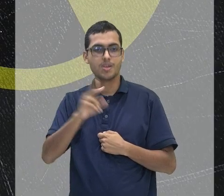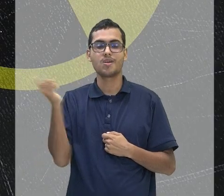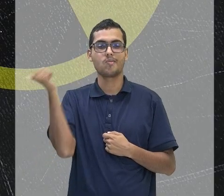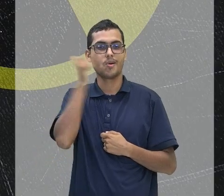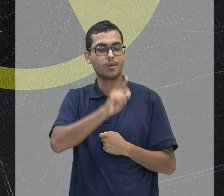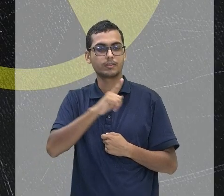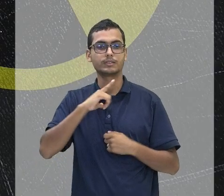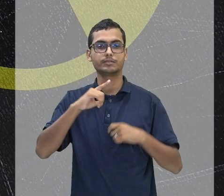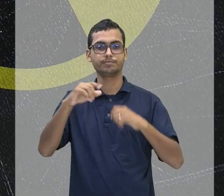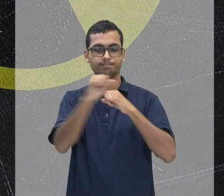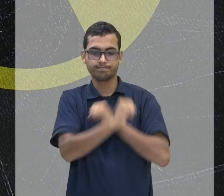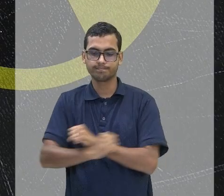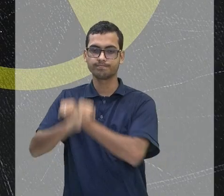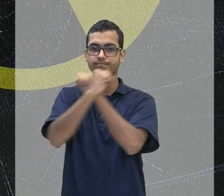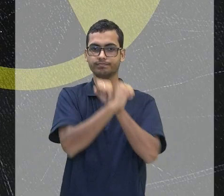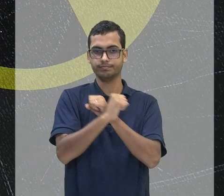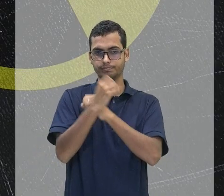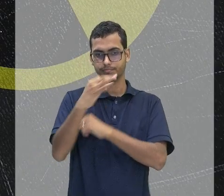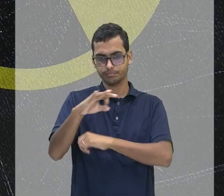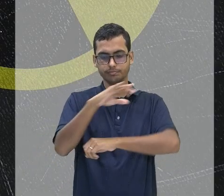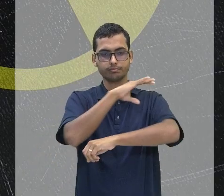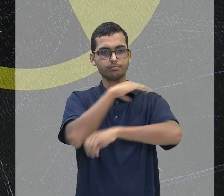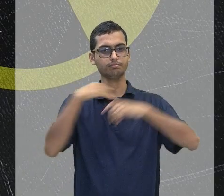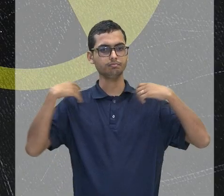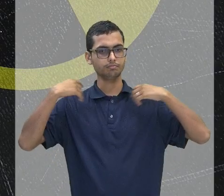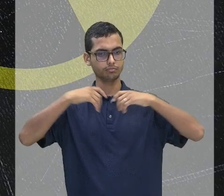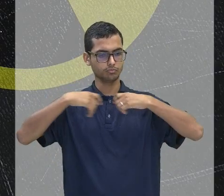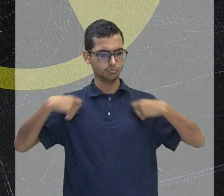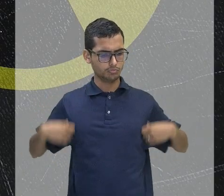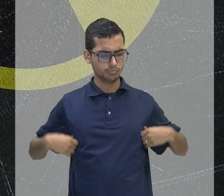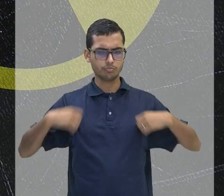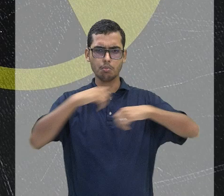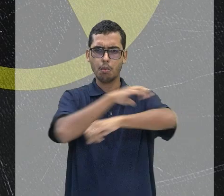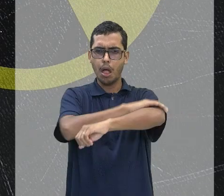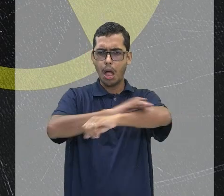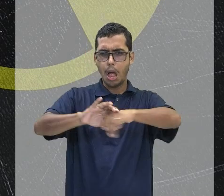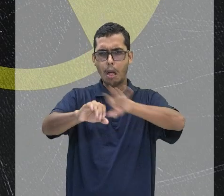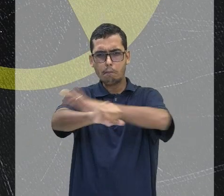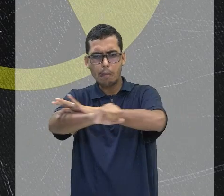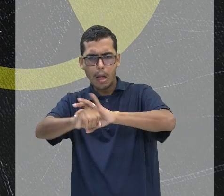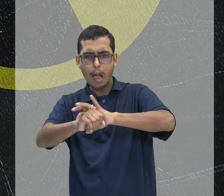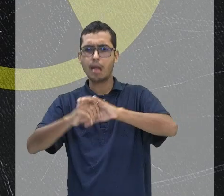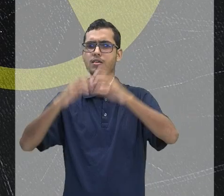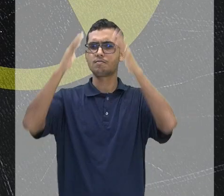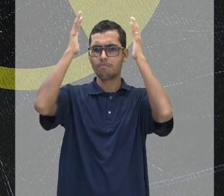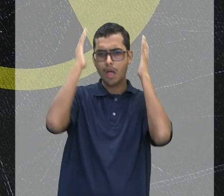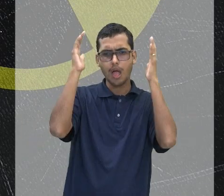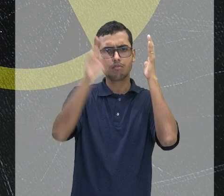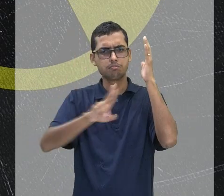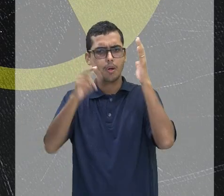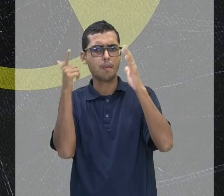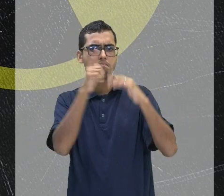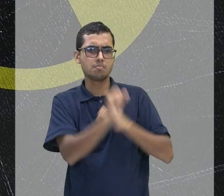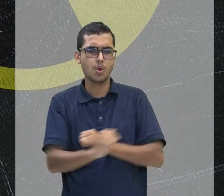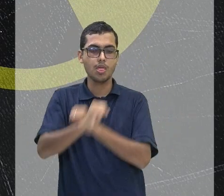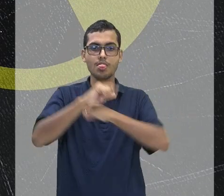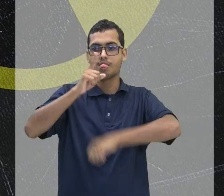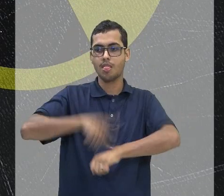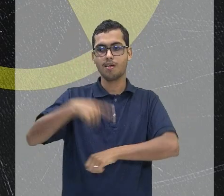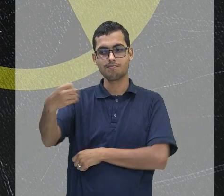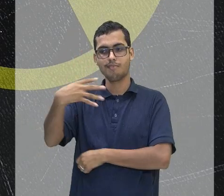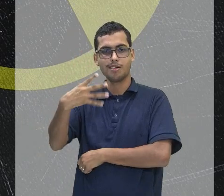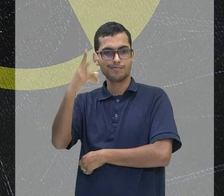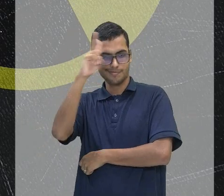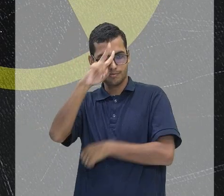existe naquele ambiente. Também é necessário respeitar os limites de exposição, que garantem aí uma